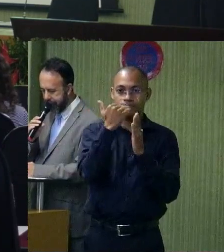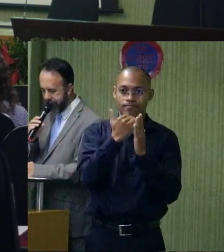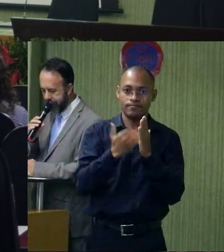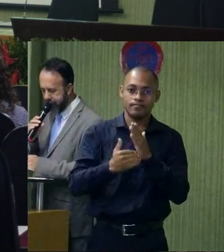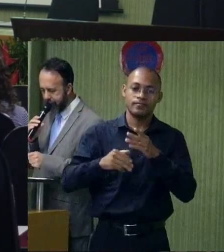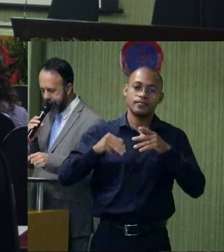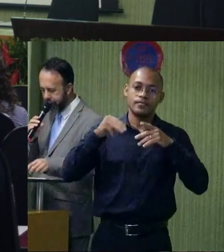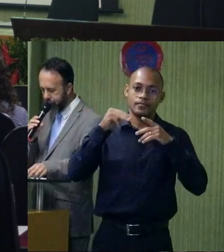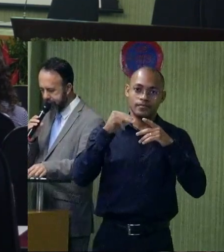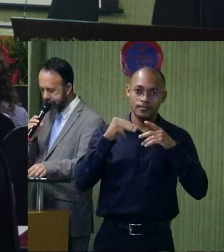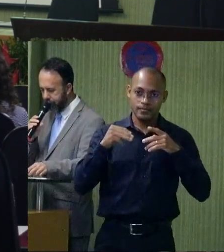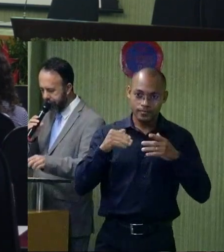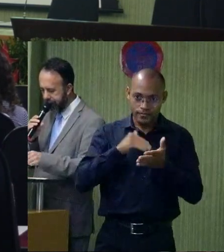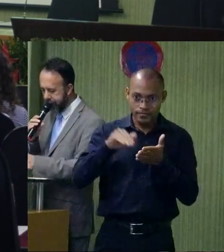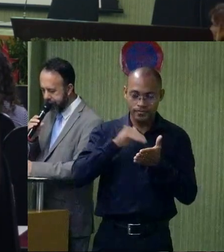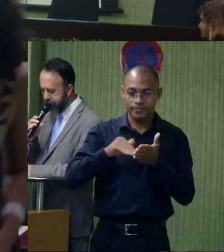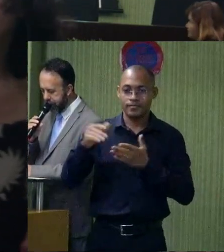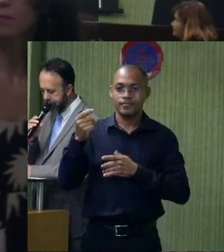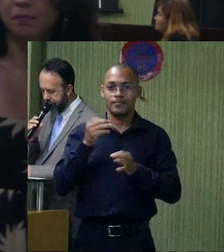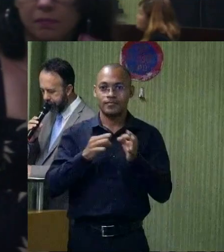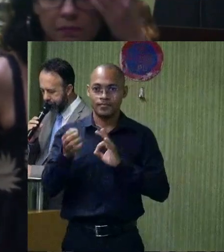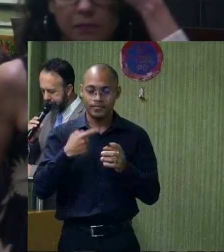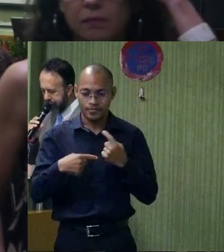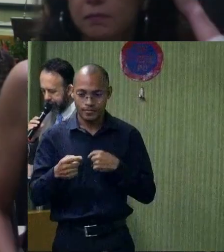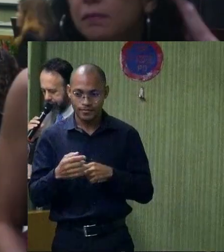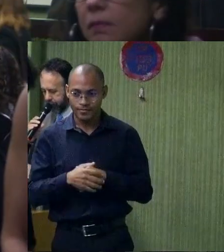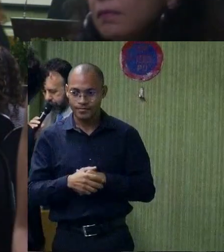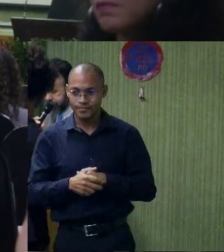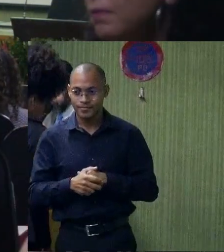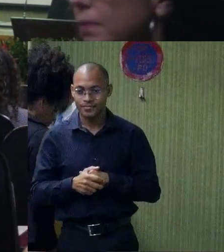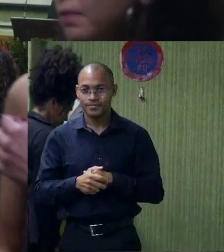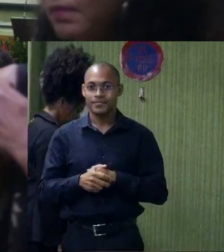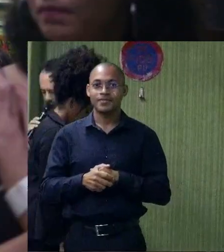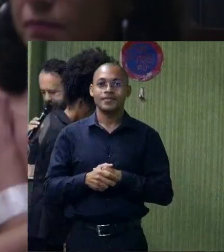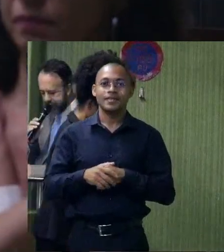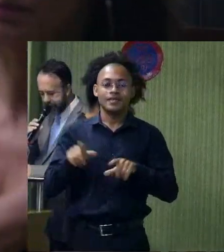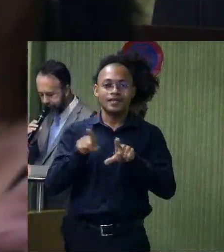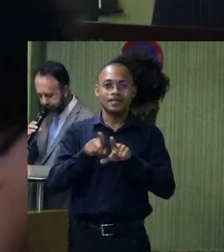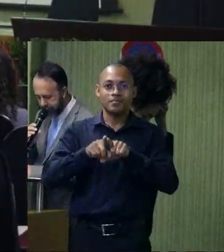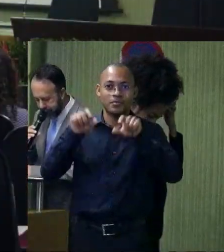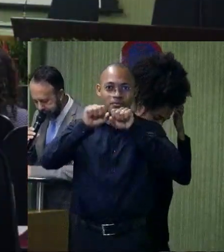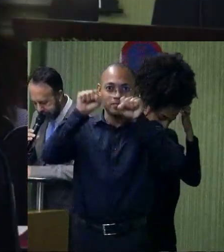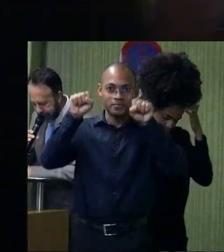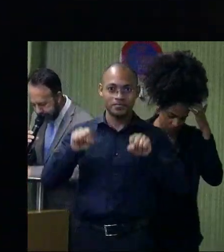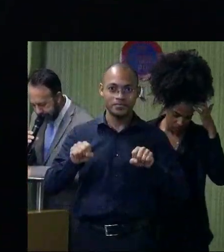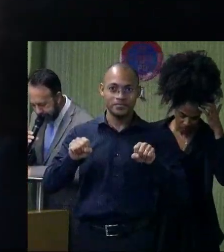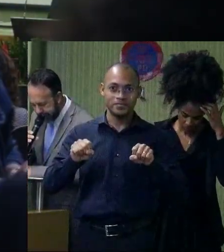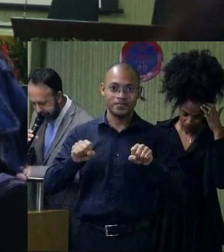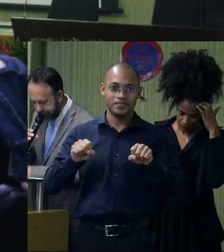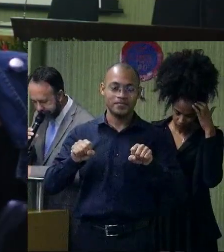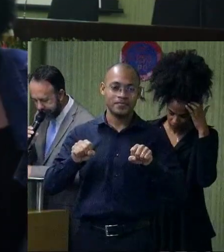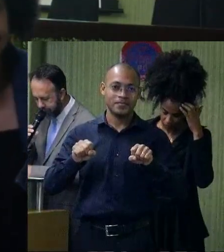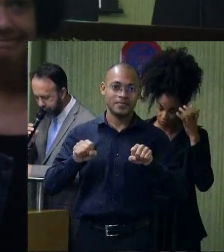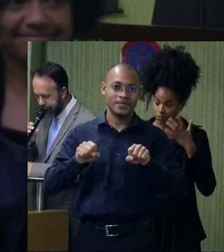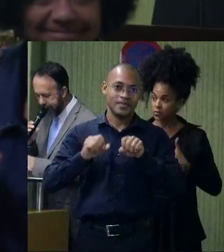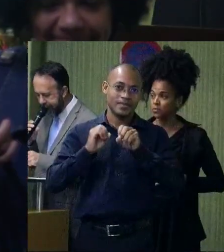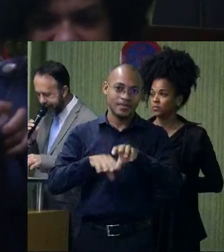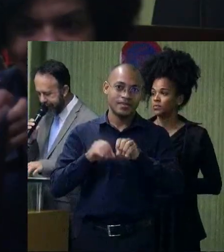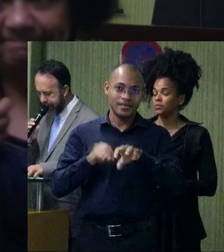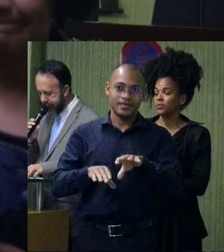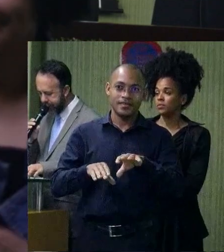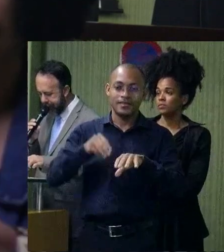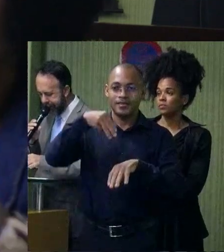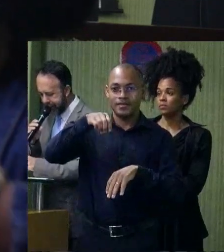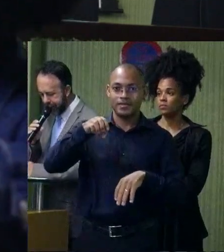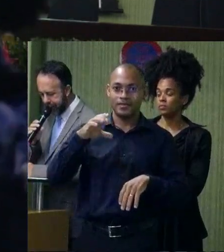secretaria de articulação intersetorial e com os sistemas de ensino do MEC